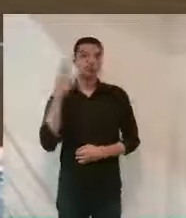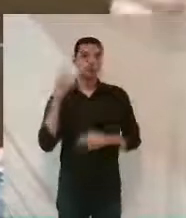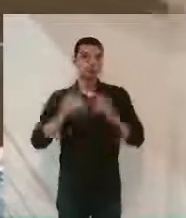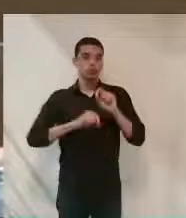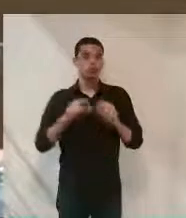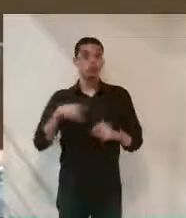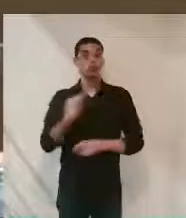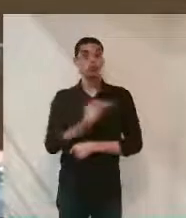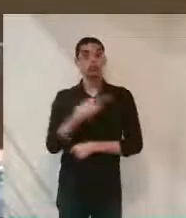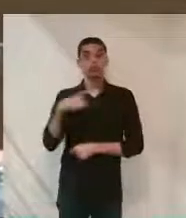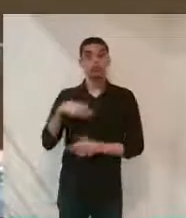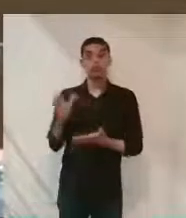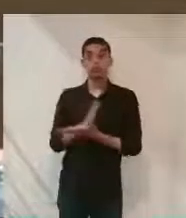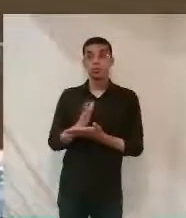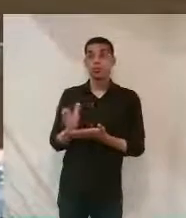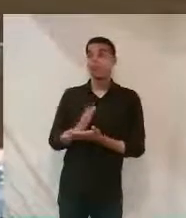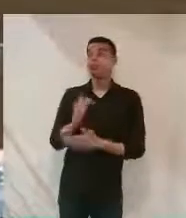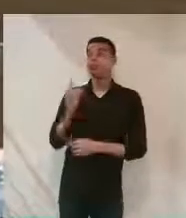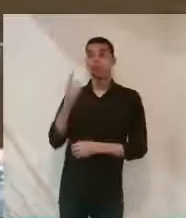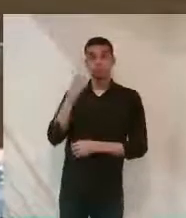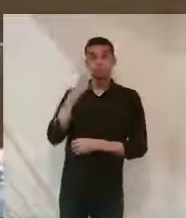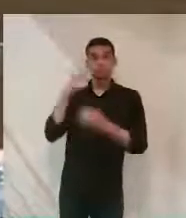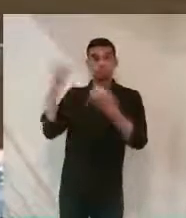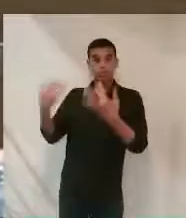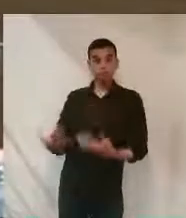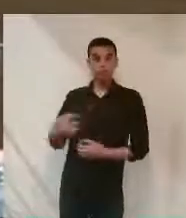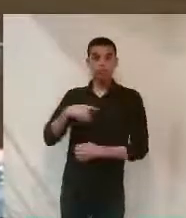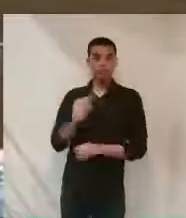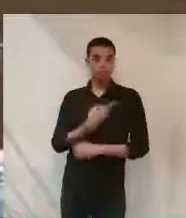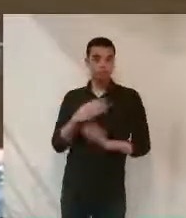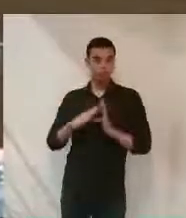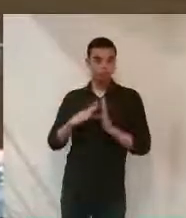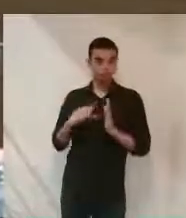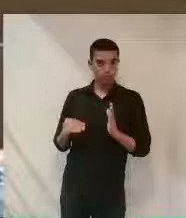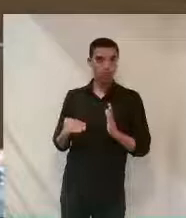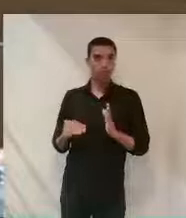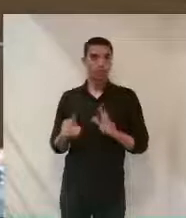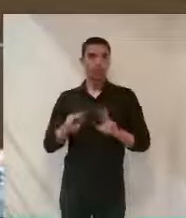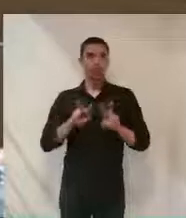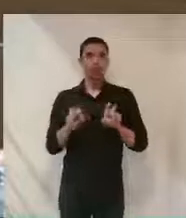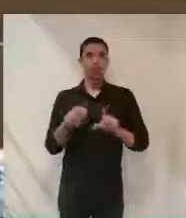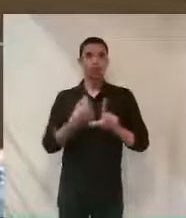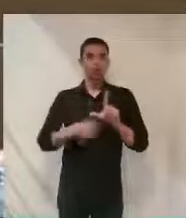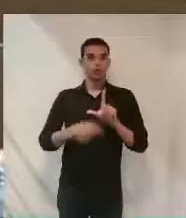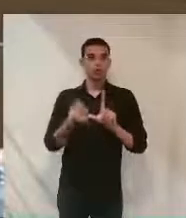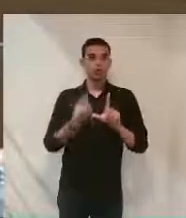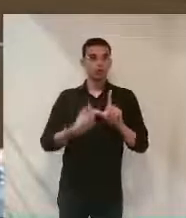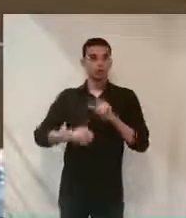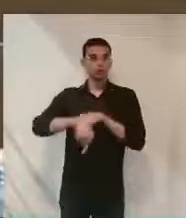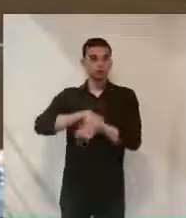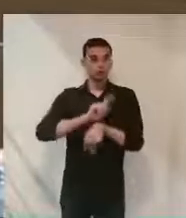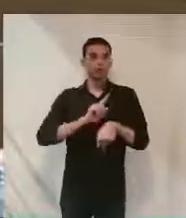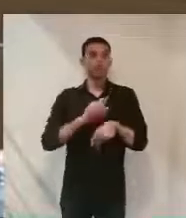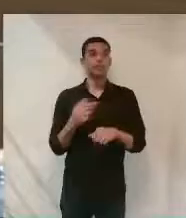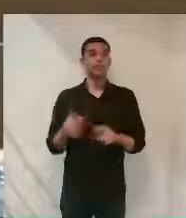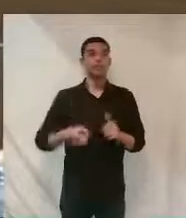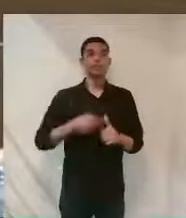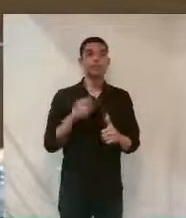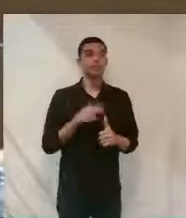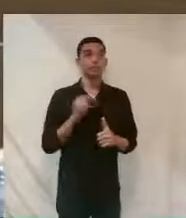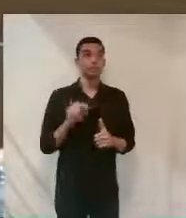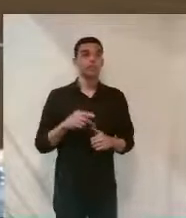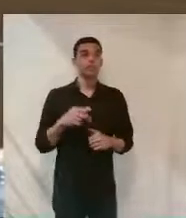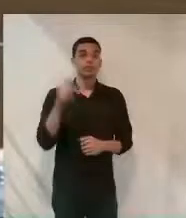algumas considerações a serem feitas aqui no nosso modelo de sistema de logística reversa. O primeiro é que a responsabilidade aqui no